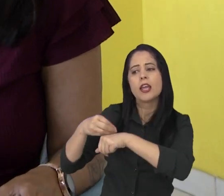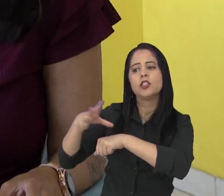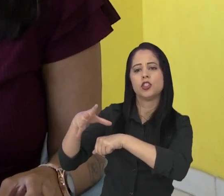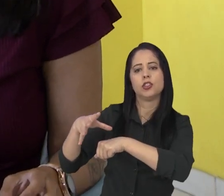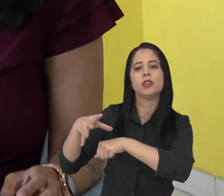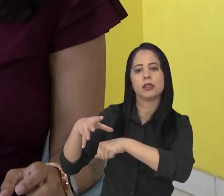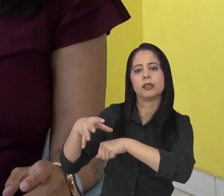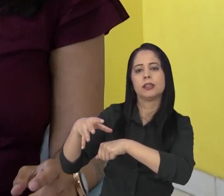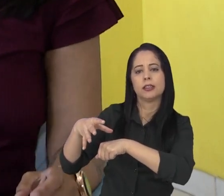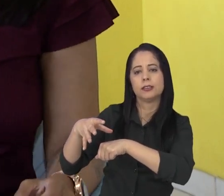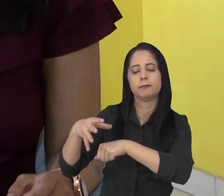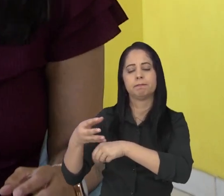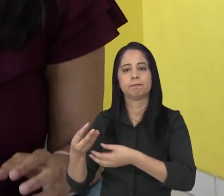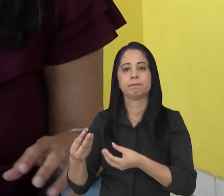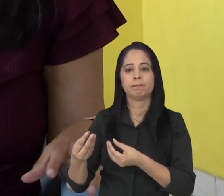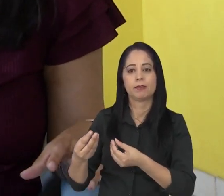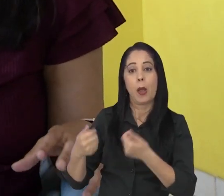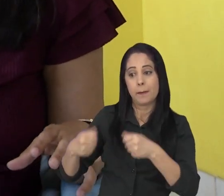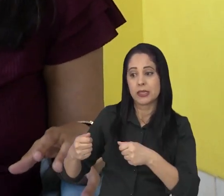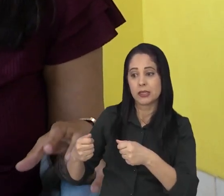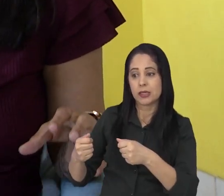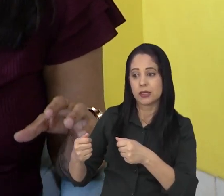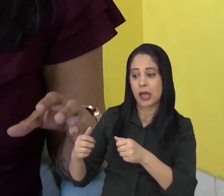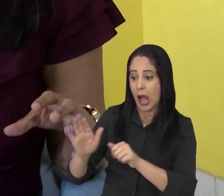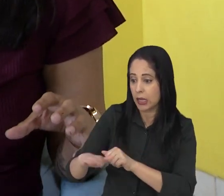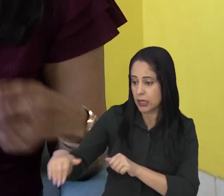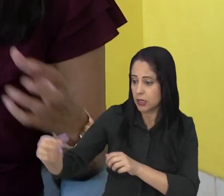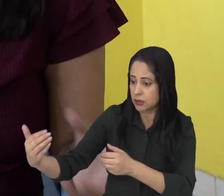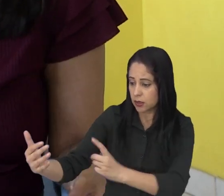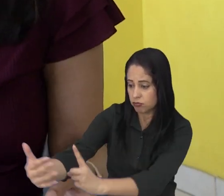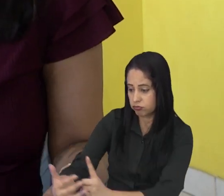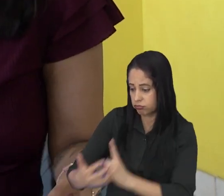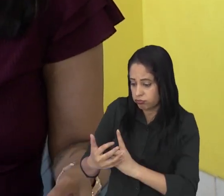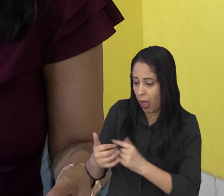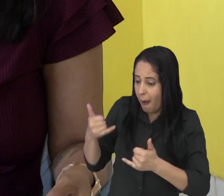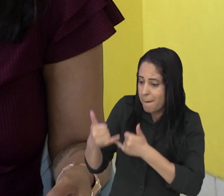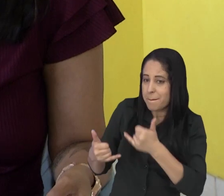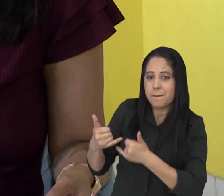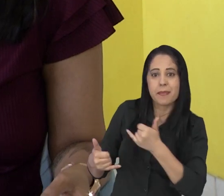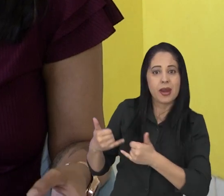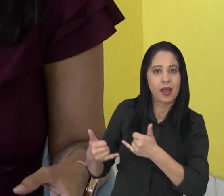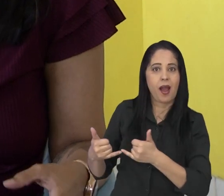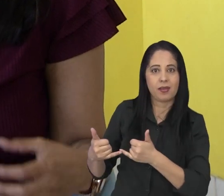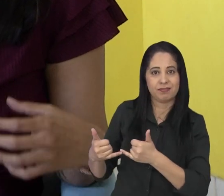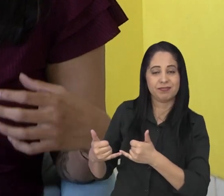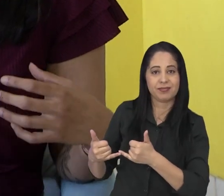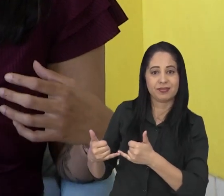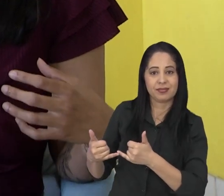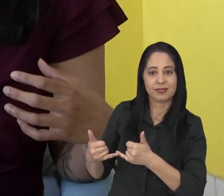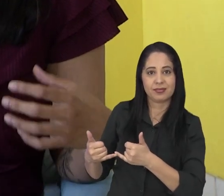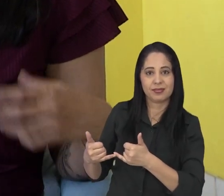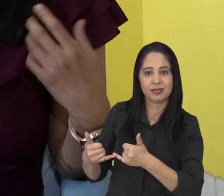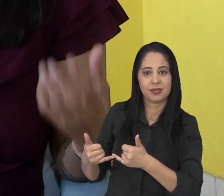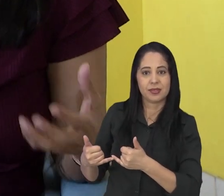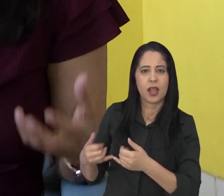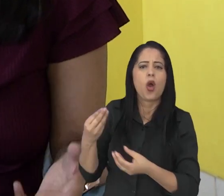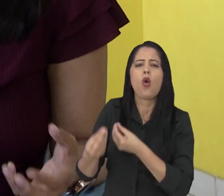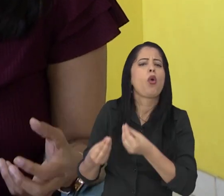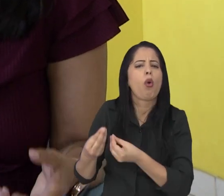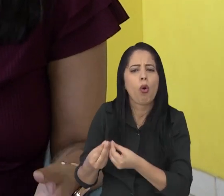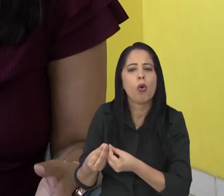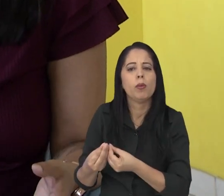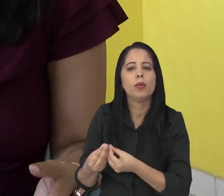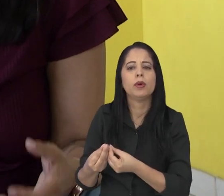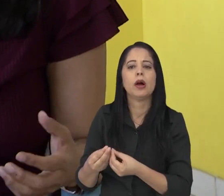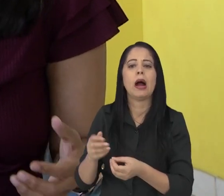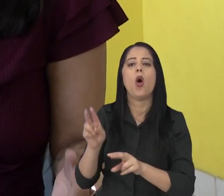as famílias que a gente brinque com a criança, né? Então, o trabalho da criança